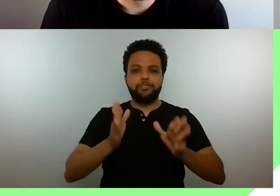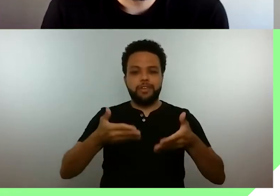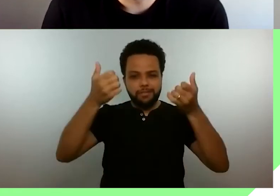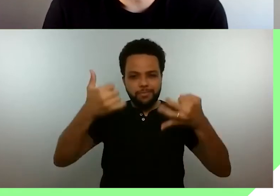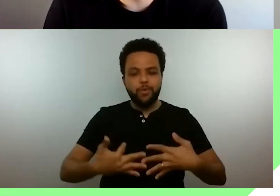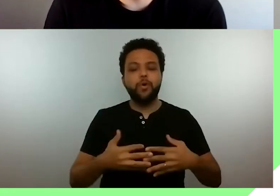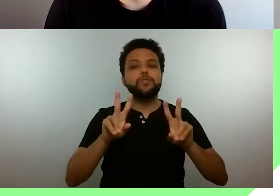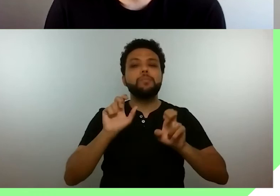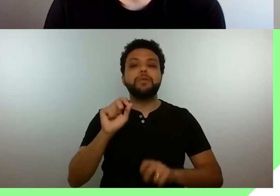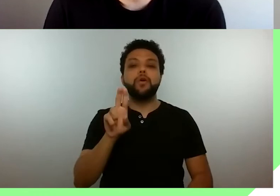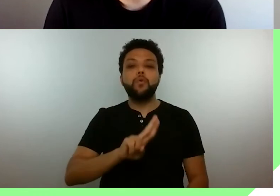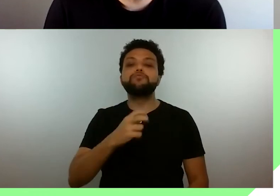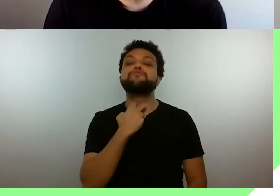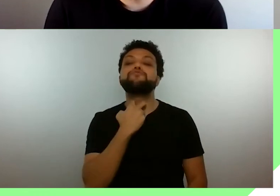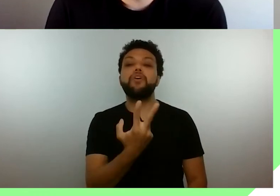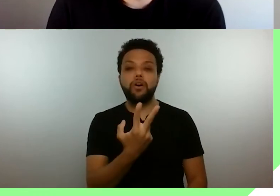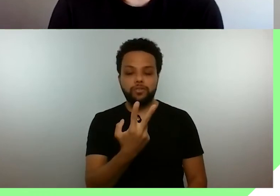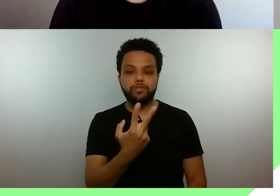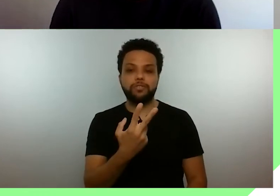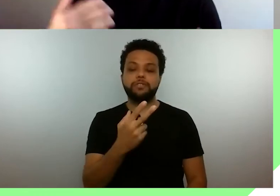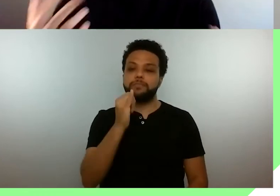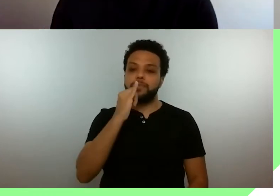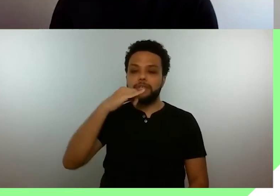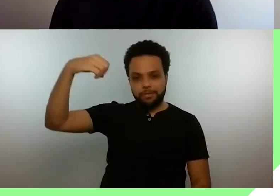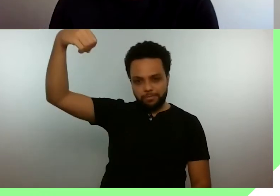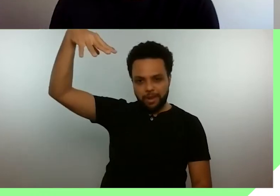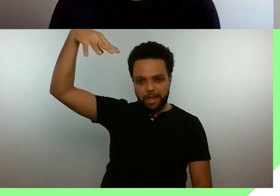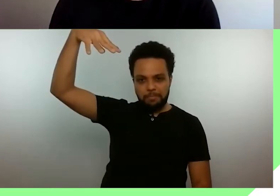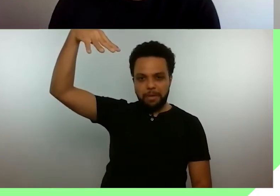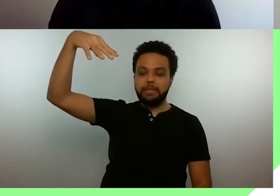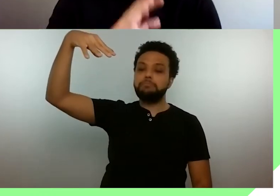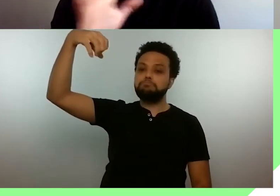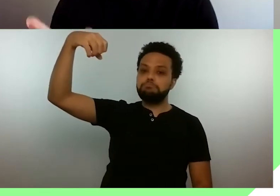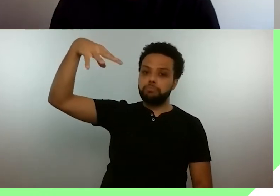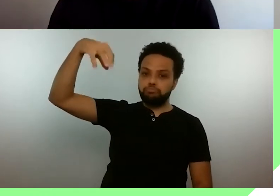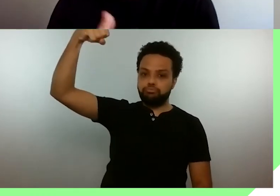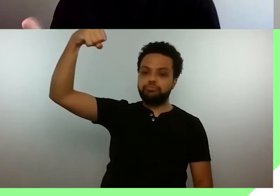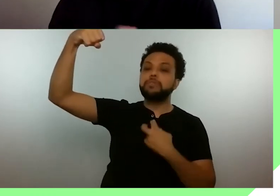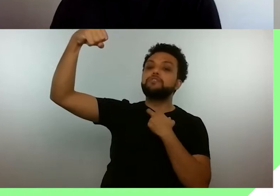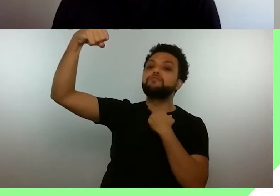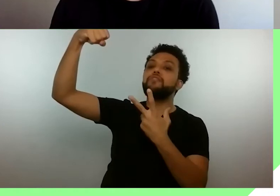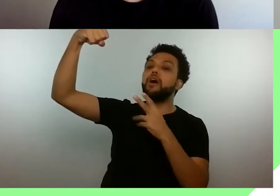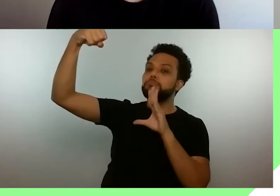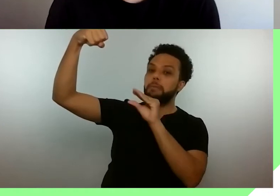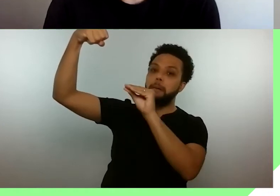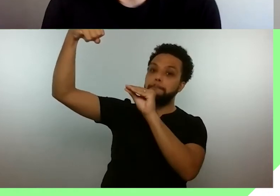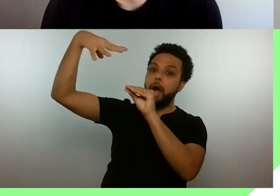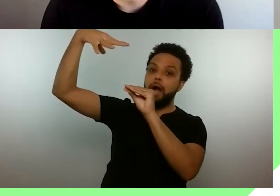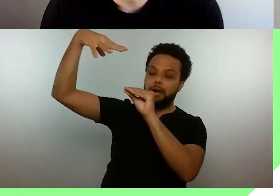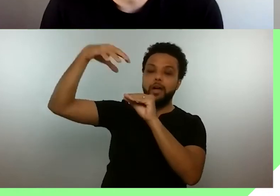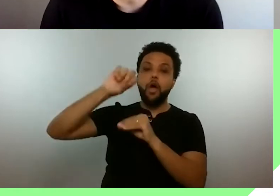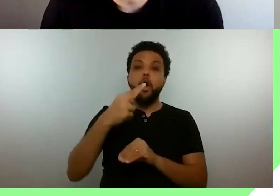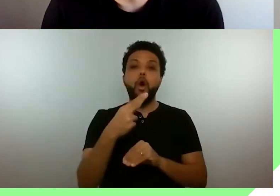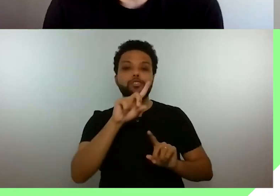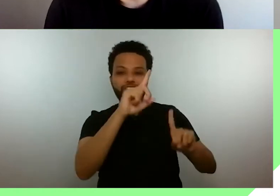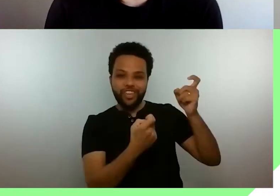né, para ativar lâmpadas ou questão de gestos também, né, para ativar